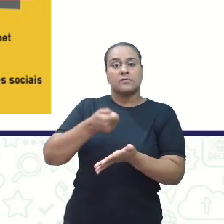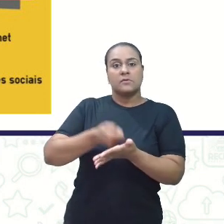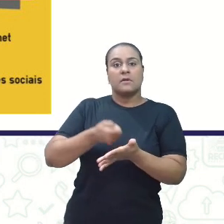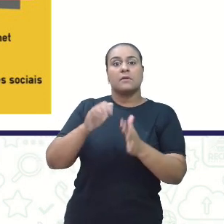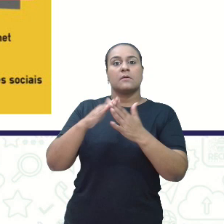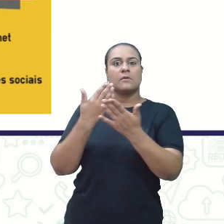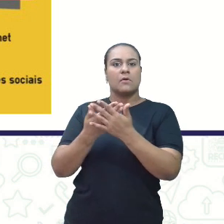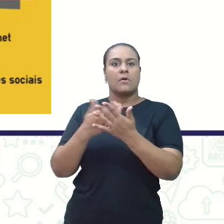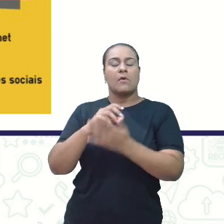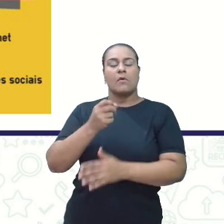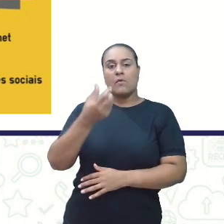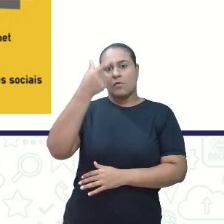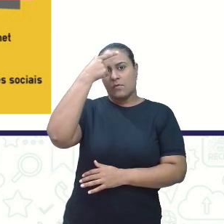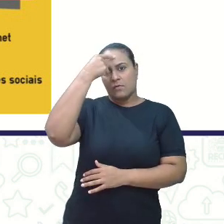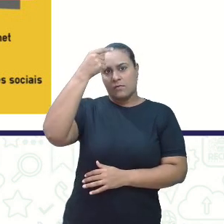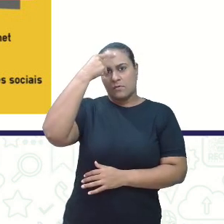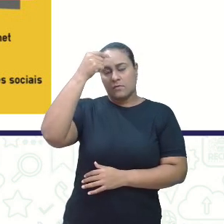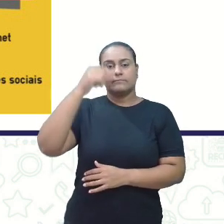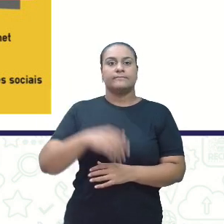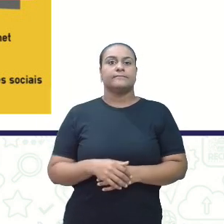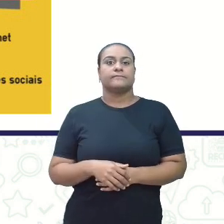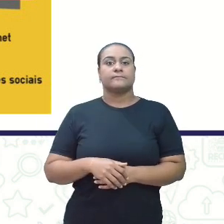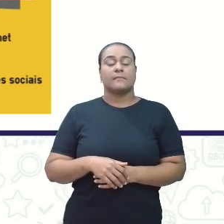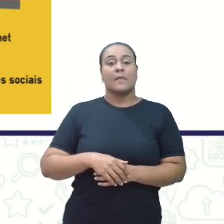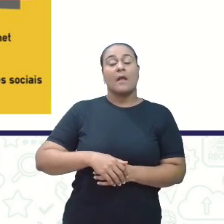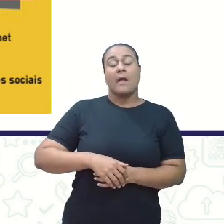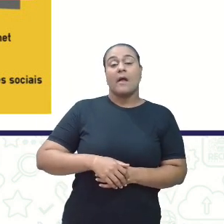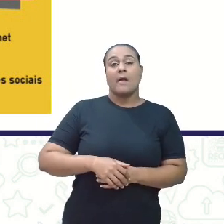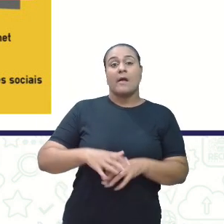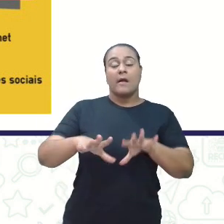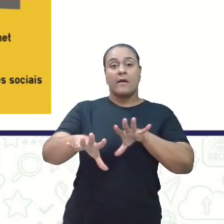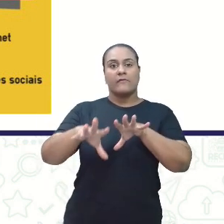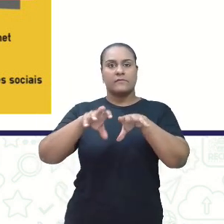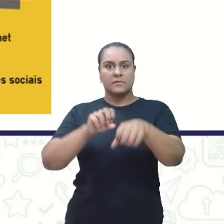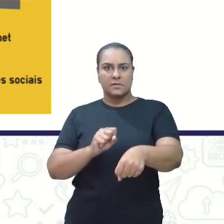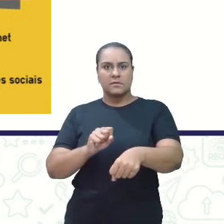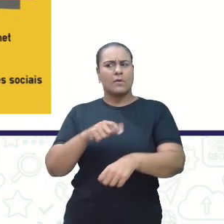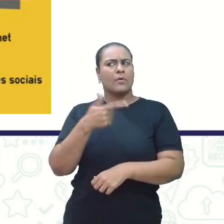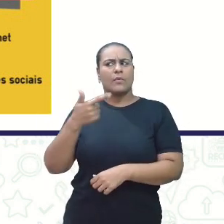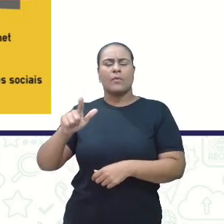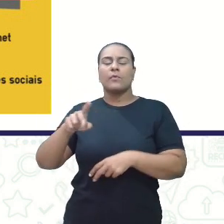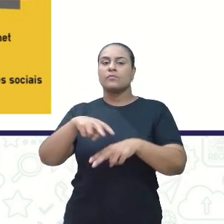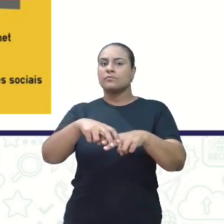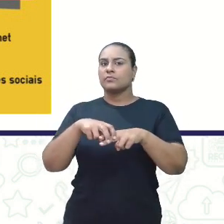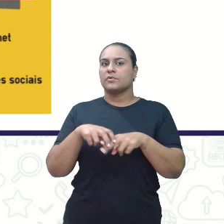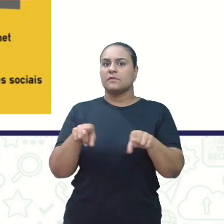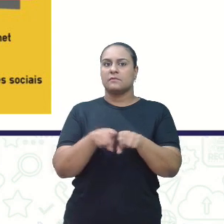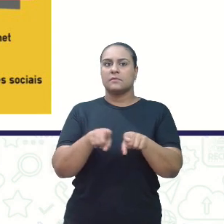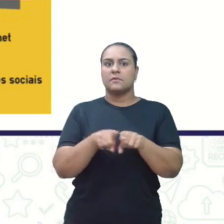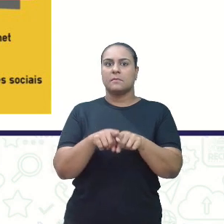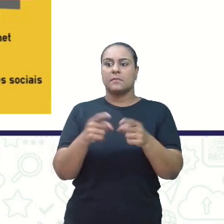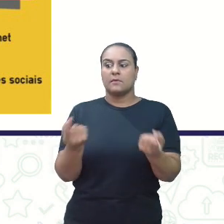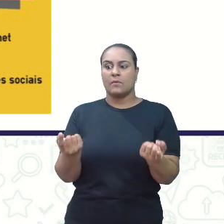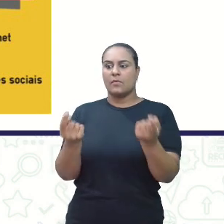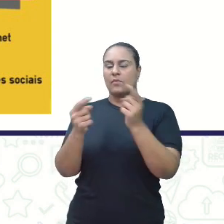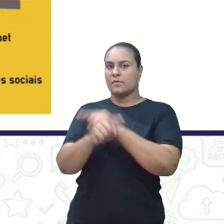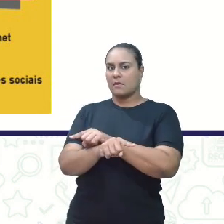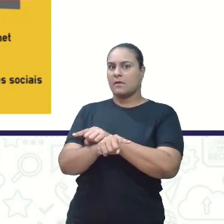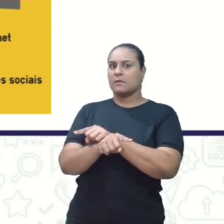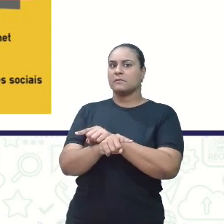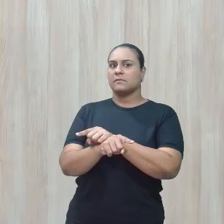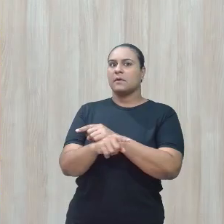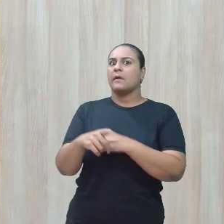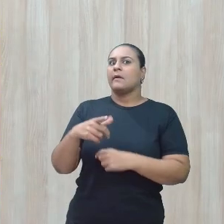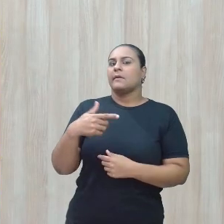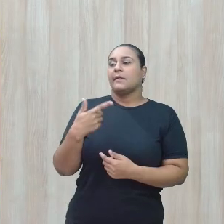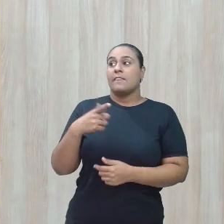faculdade, atualização profissional ou exigência do trabalho e outros motivos. Então, aqui é o contrário, né? Alguém dava